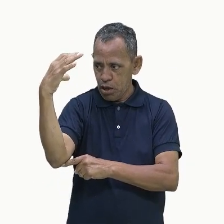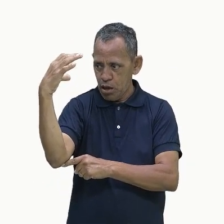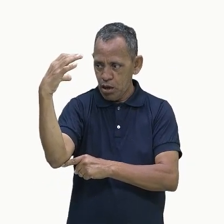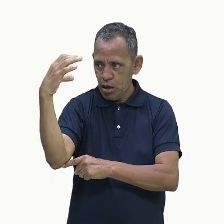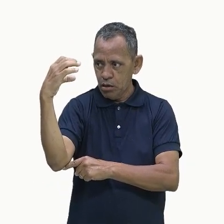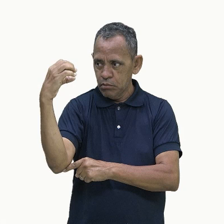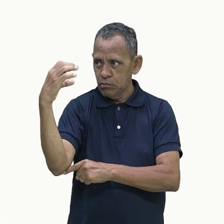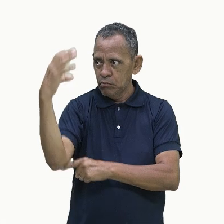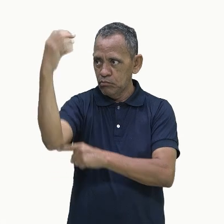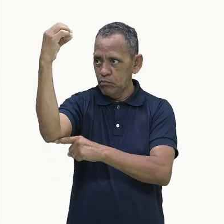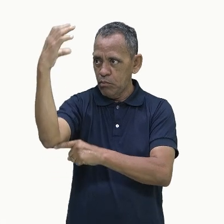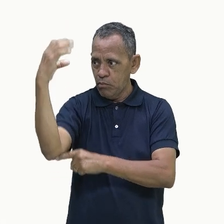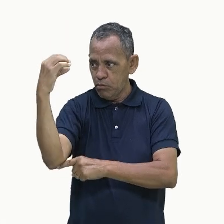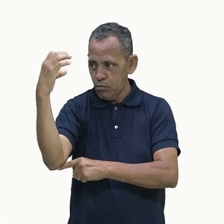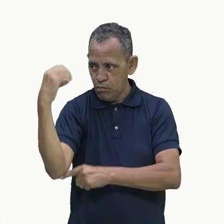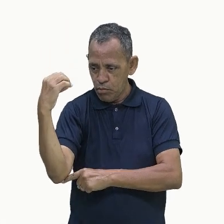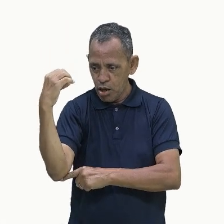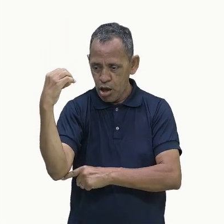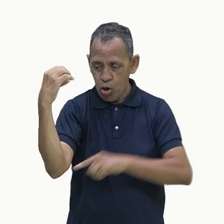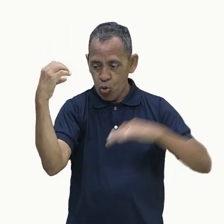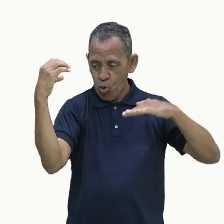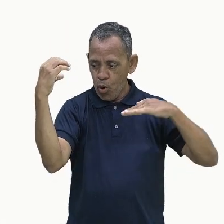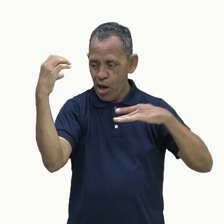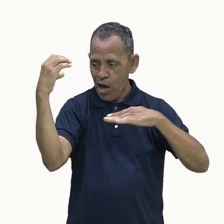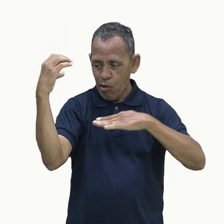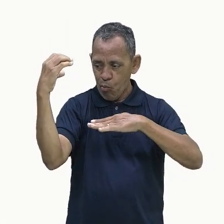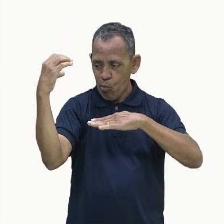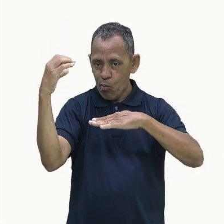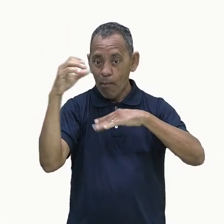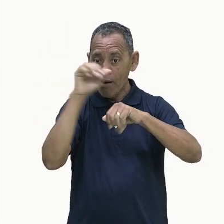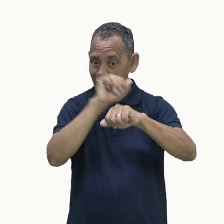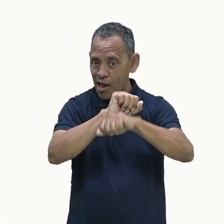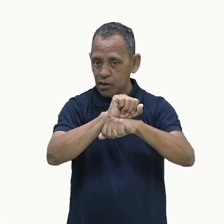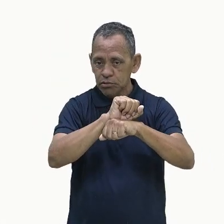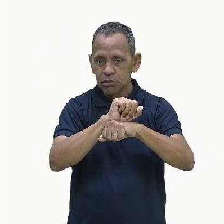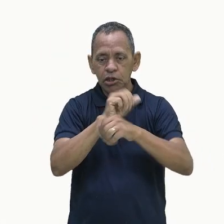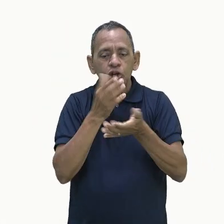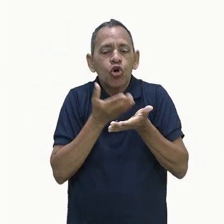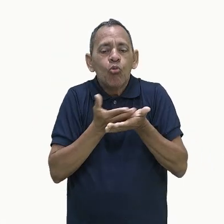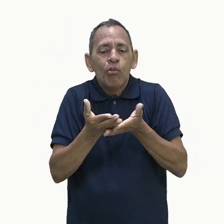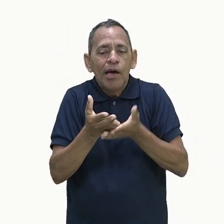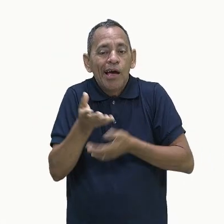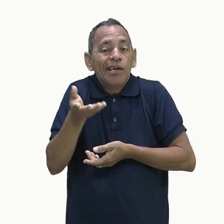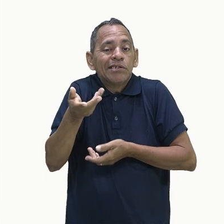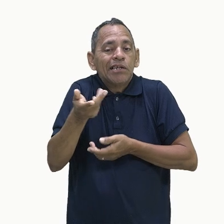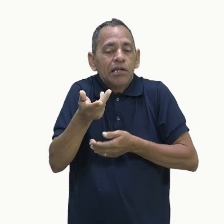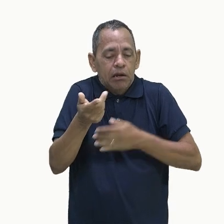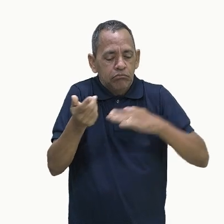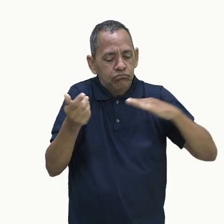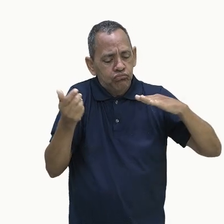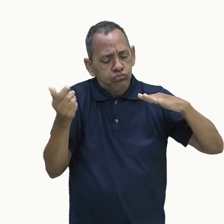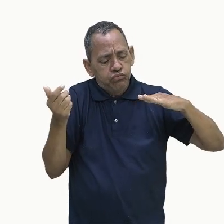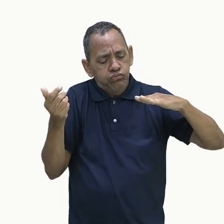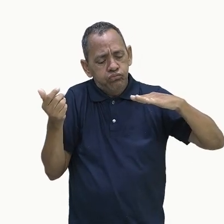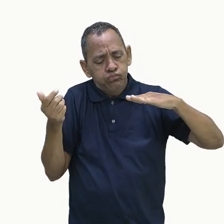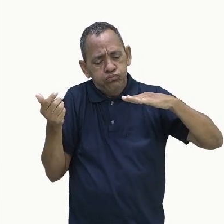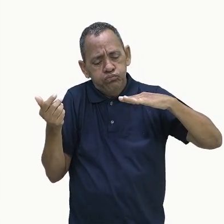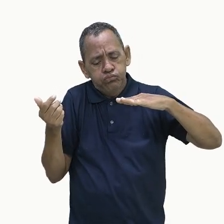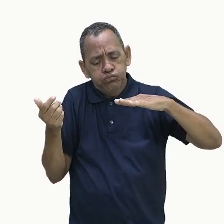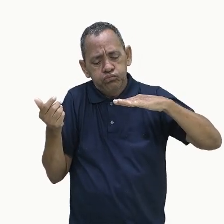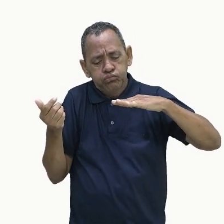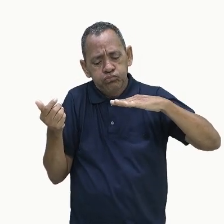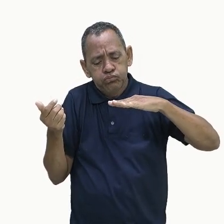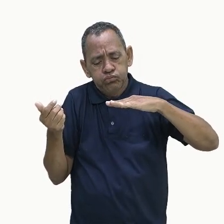em um sinal, esse sinal de trânsito, e começa a acelerar. Observem aí que a